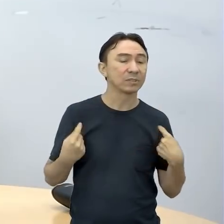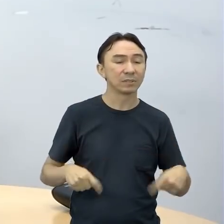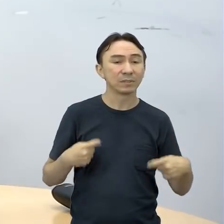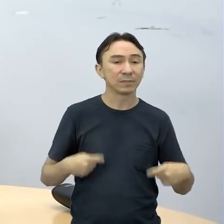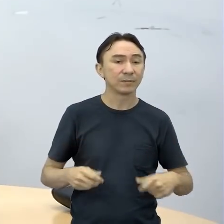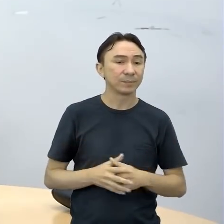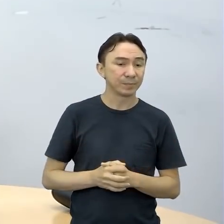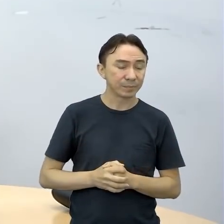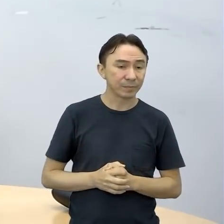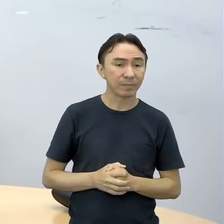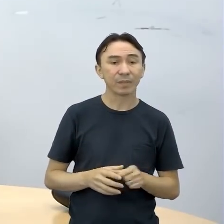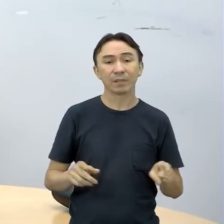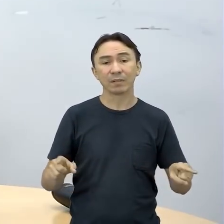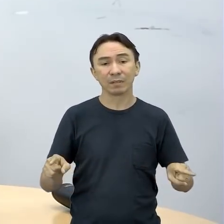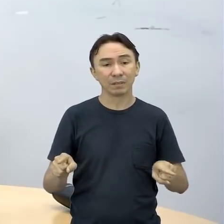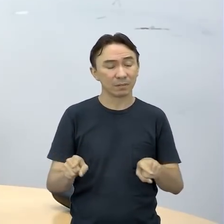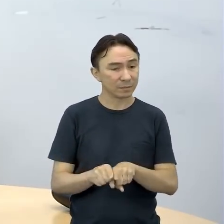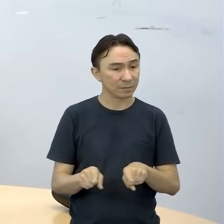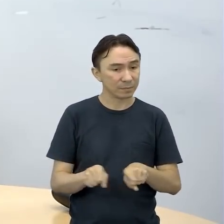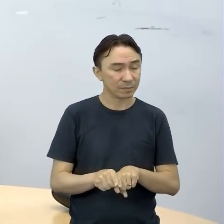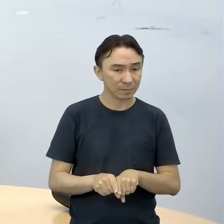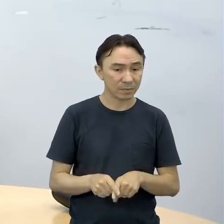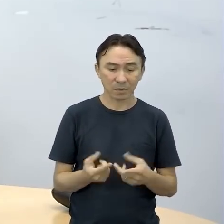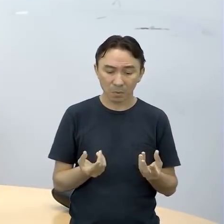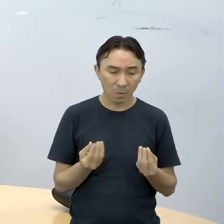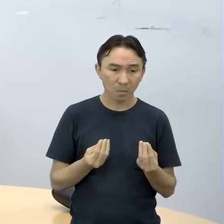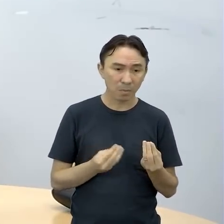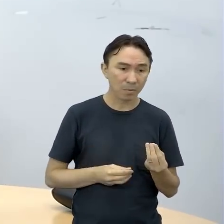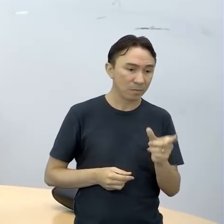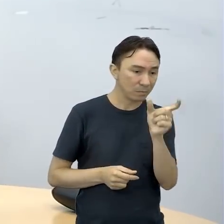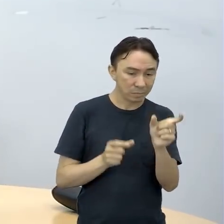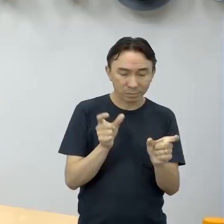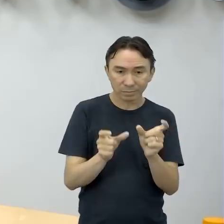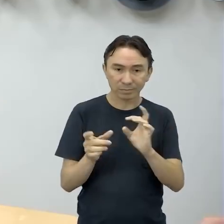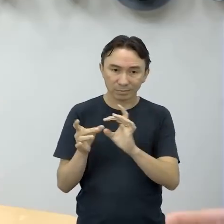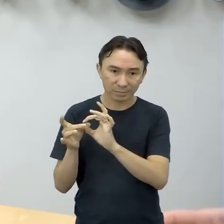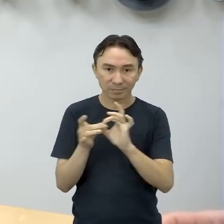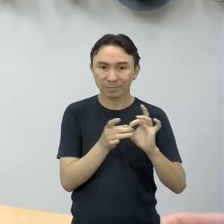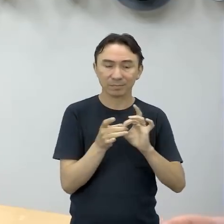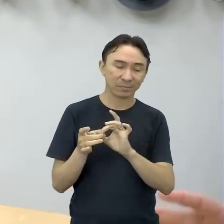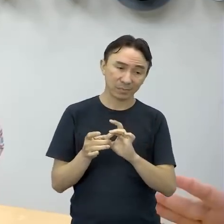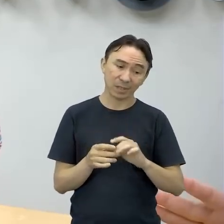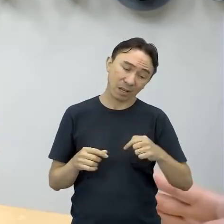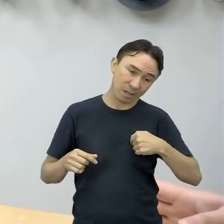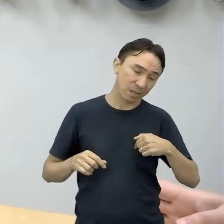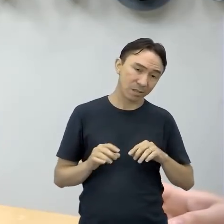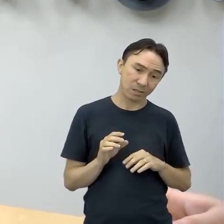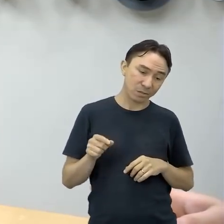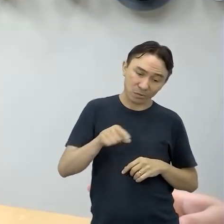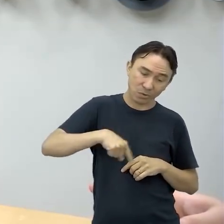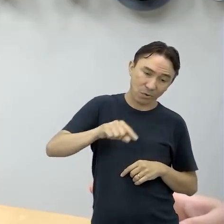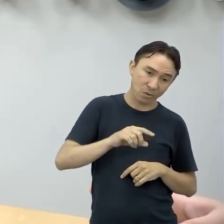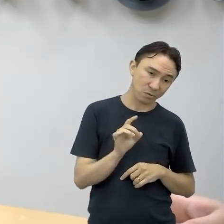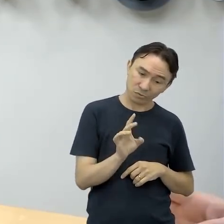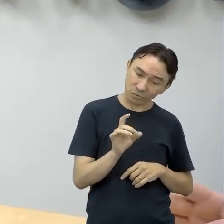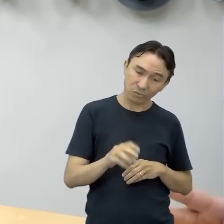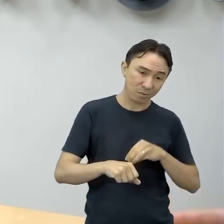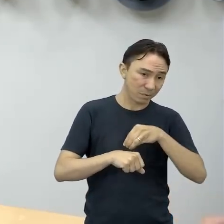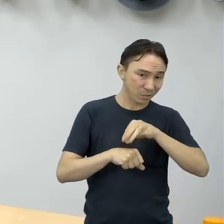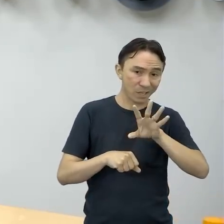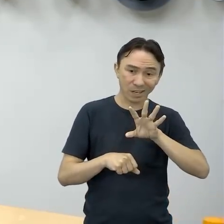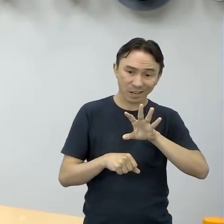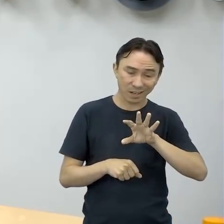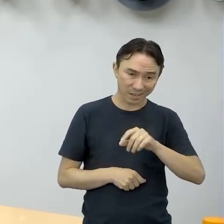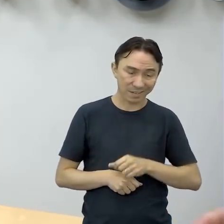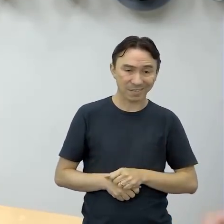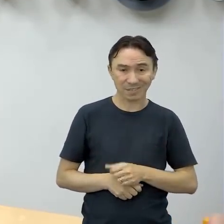de como se pode fazer essa integração. Aqui a gente só dá um norte, né? Aqui a gente só dá um norte. Os professores seguem o caminho, né?